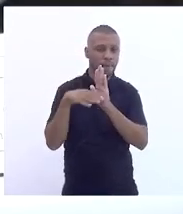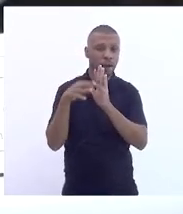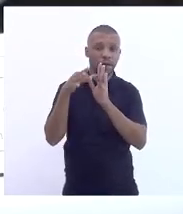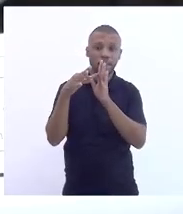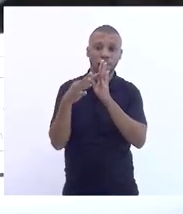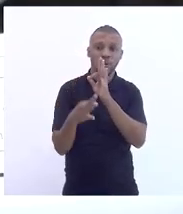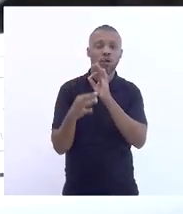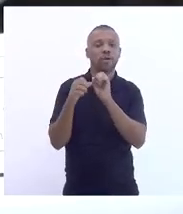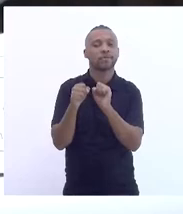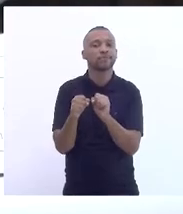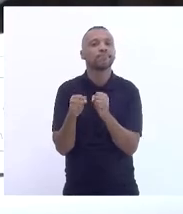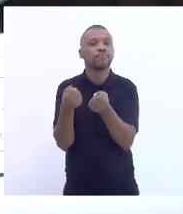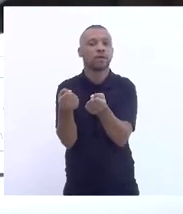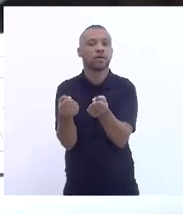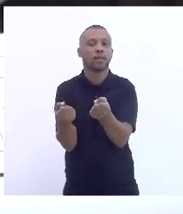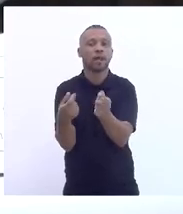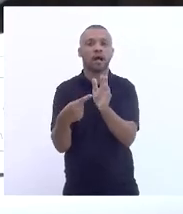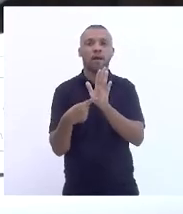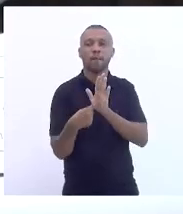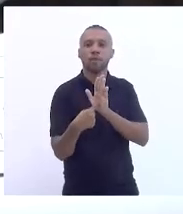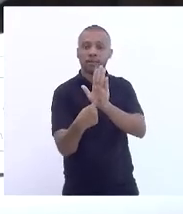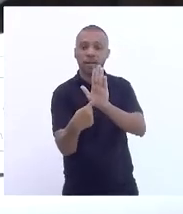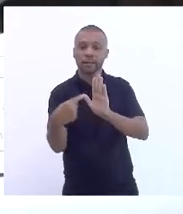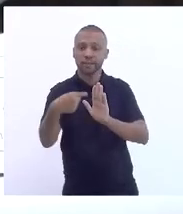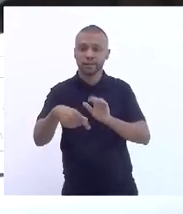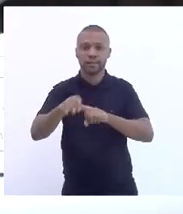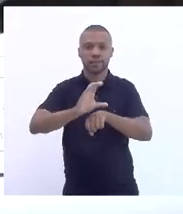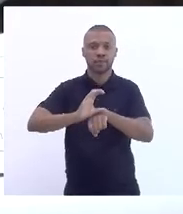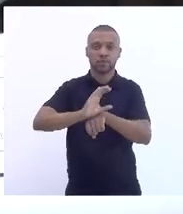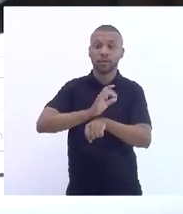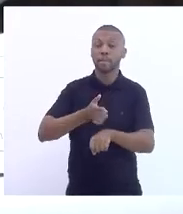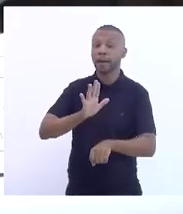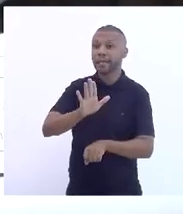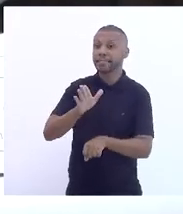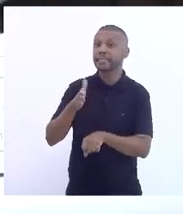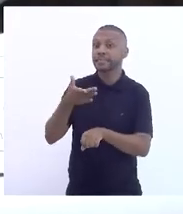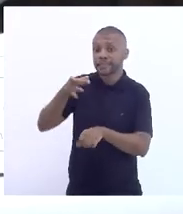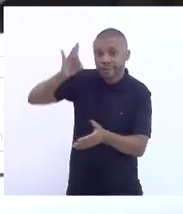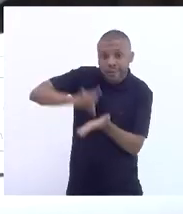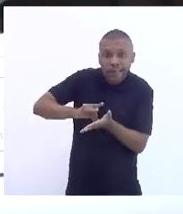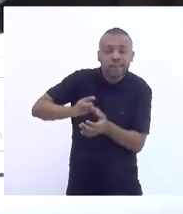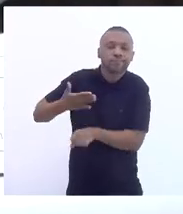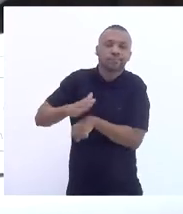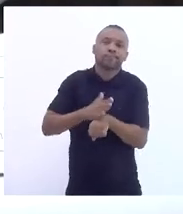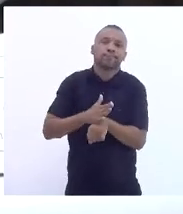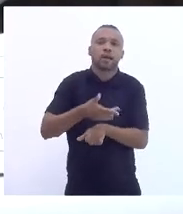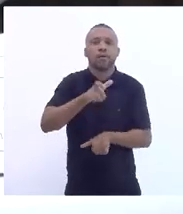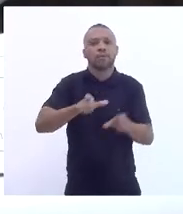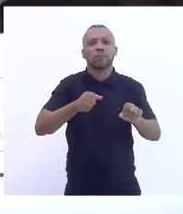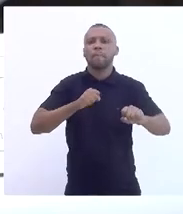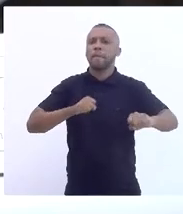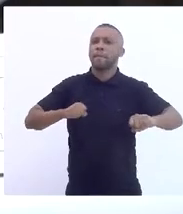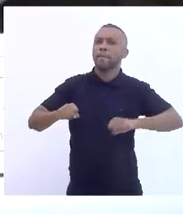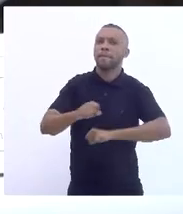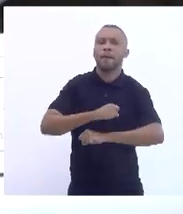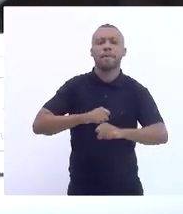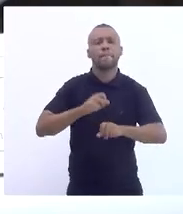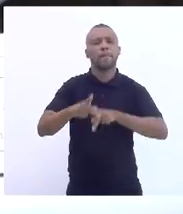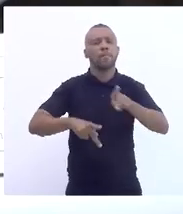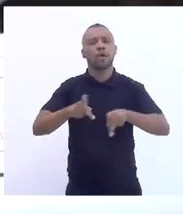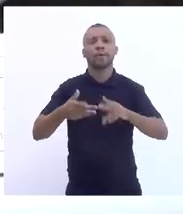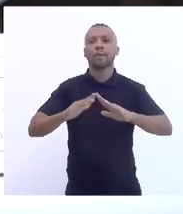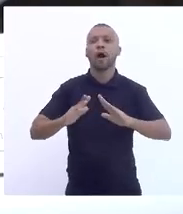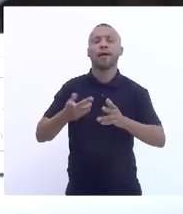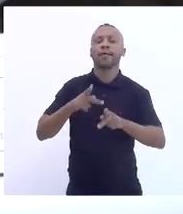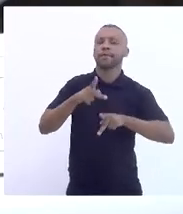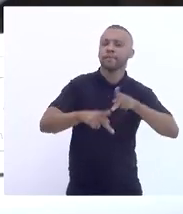de garantias ali estipulados mas a prática as pessoas aqui dos movimentos populares as pessoas que Residem nas